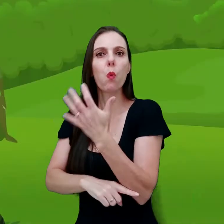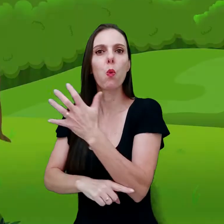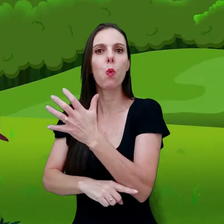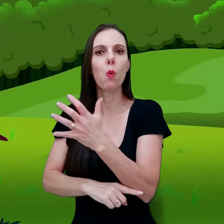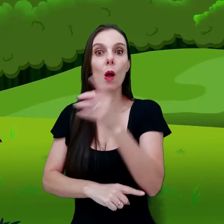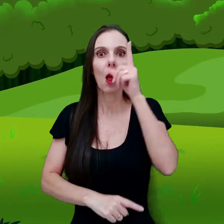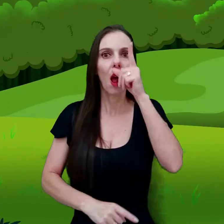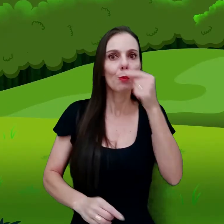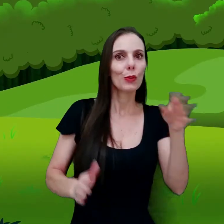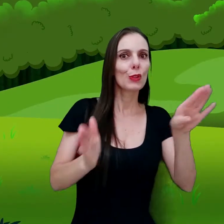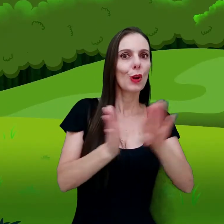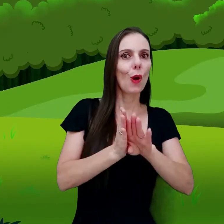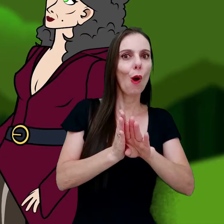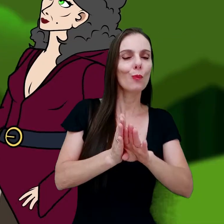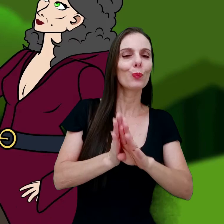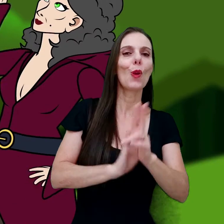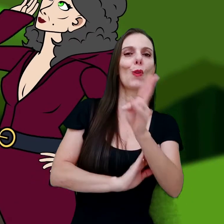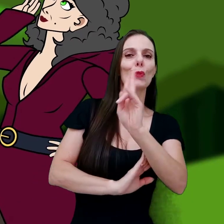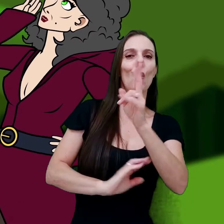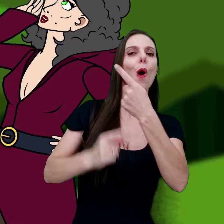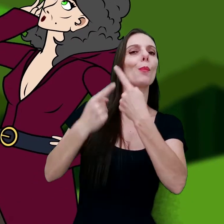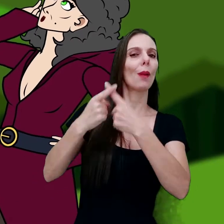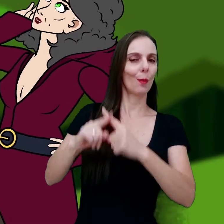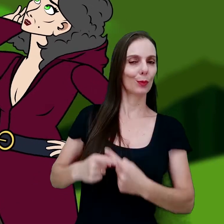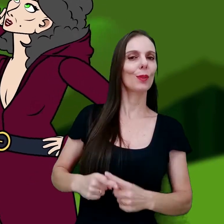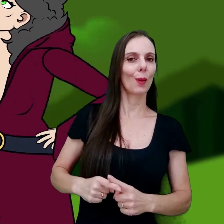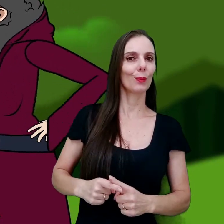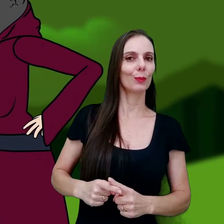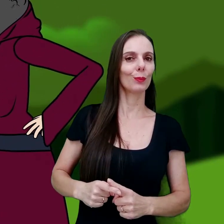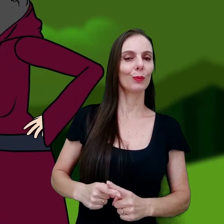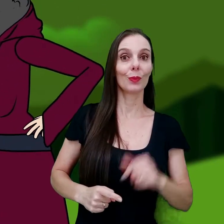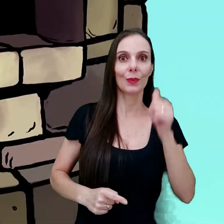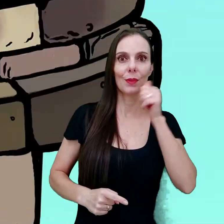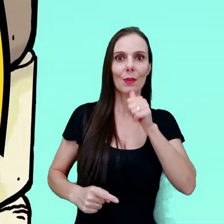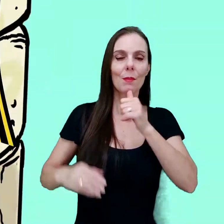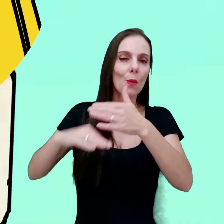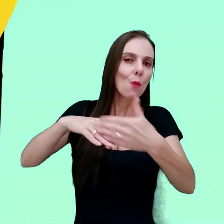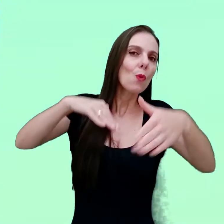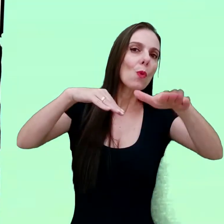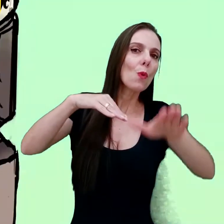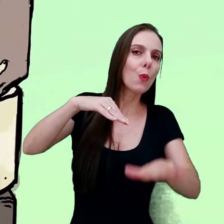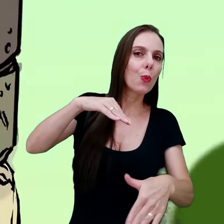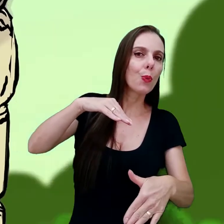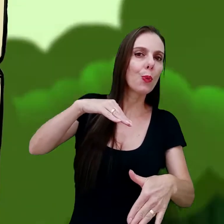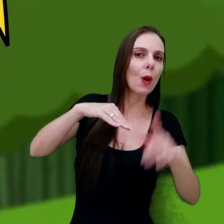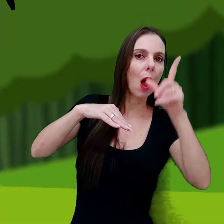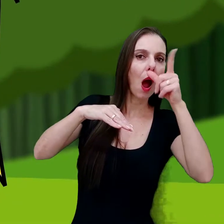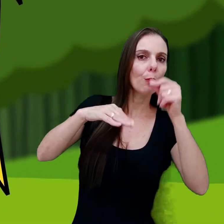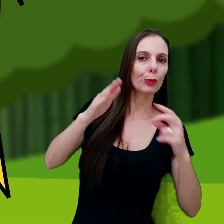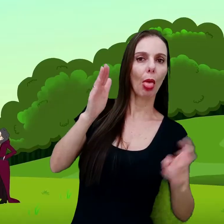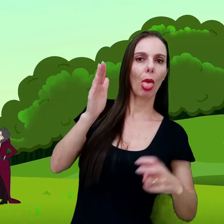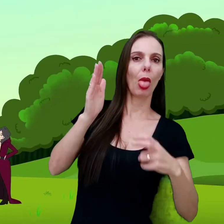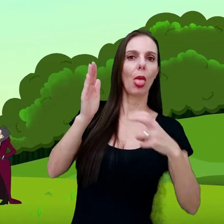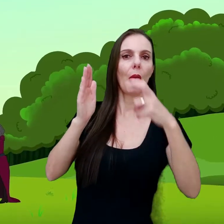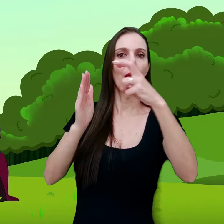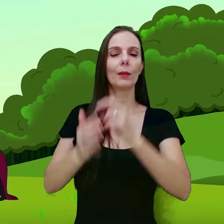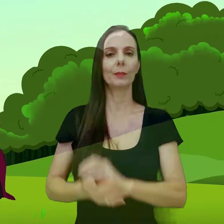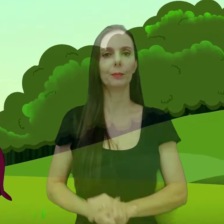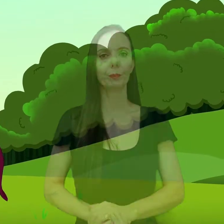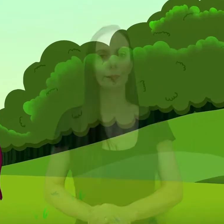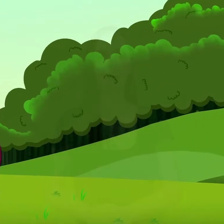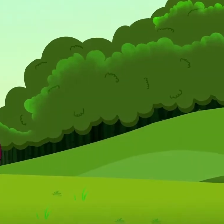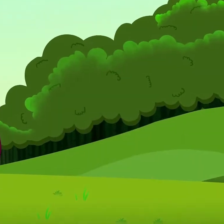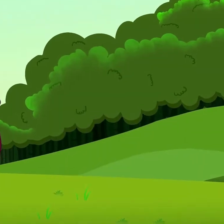árvores. E a bruxa, logo que chegou, chamou pela Rapunzel. E assim que Rapunzel jogou os cabelos, a